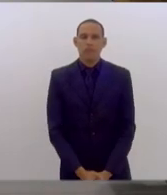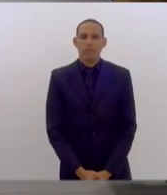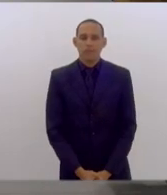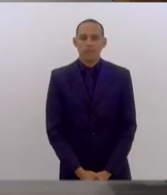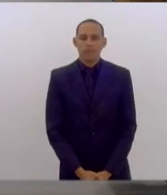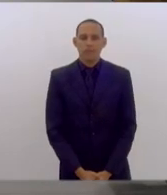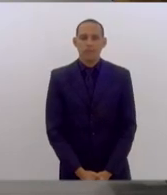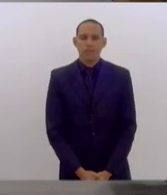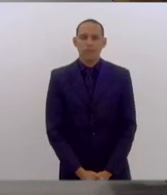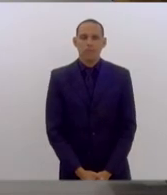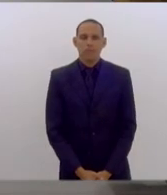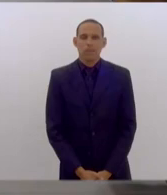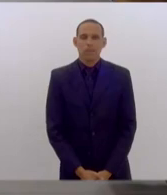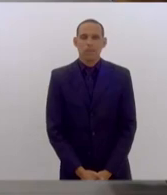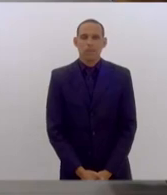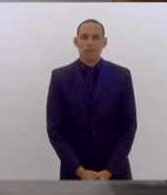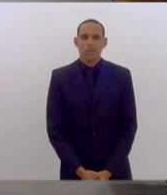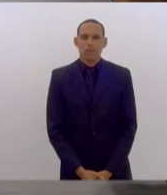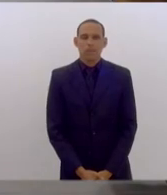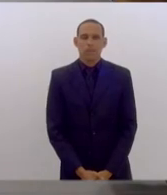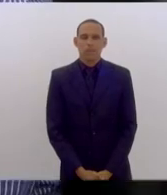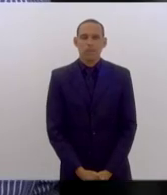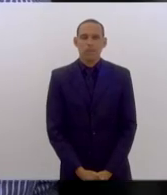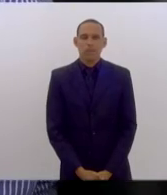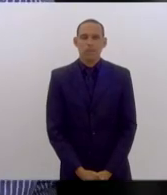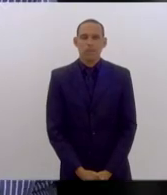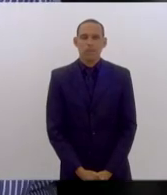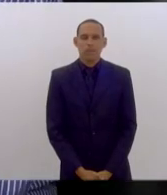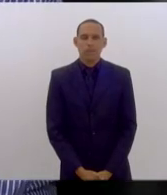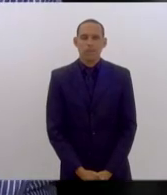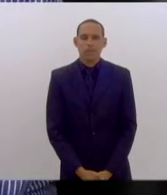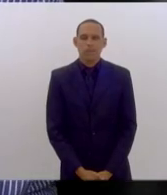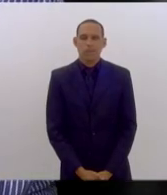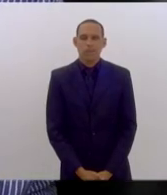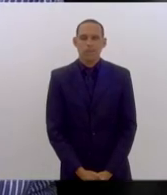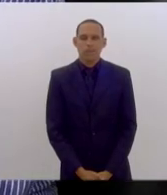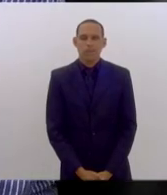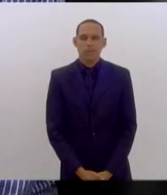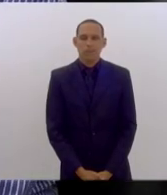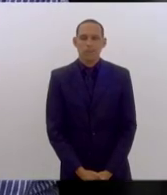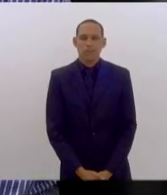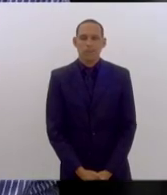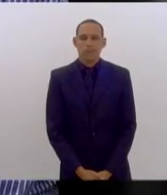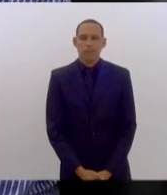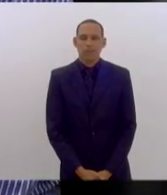de análise do relatório o relator a pronto aprofundar